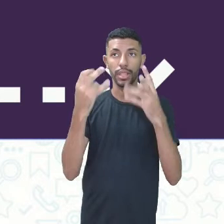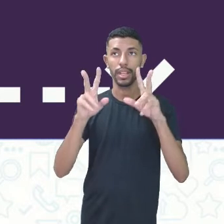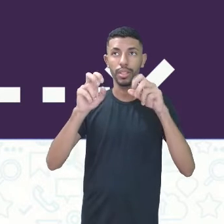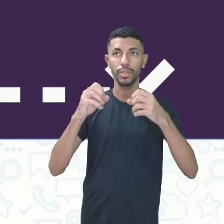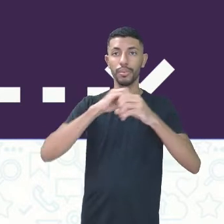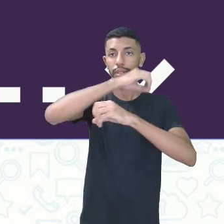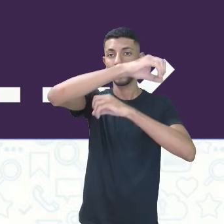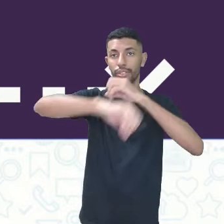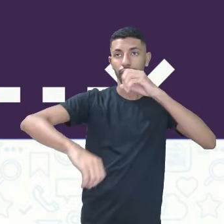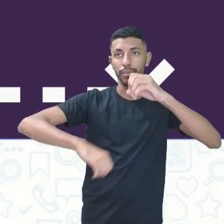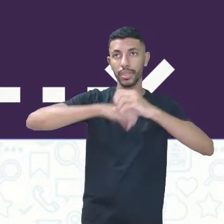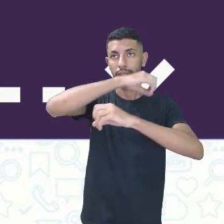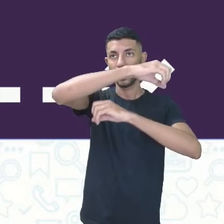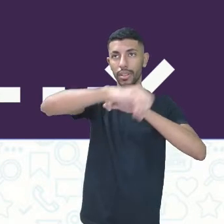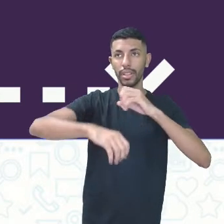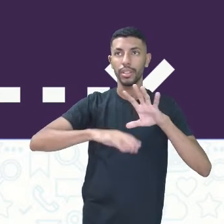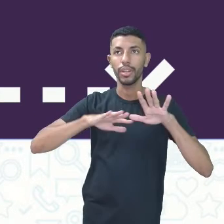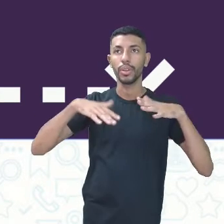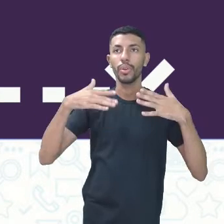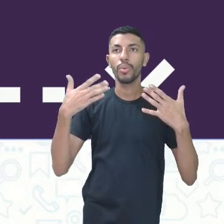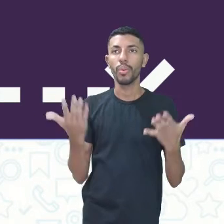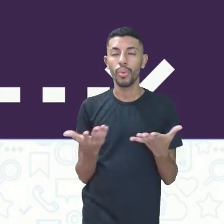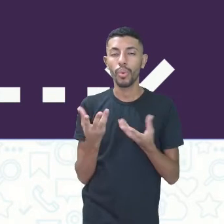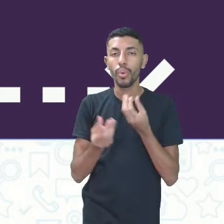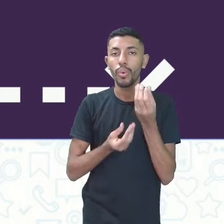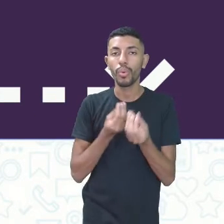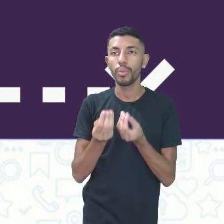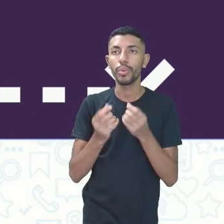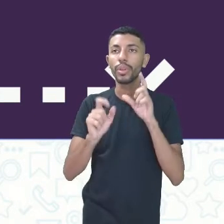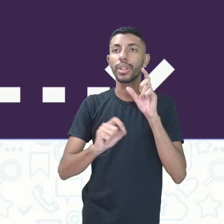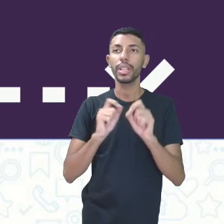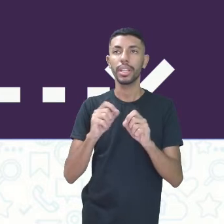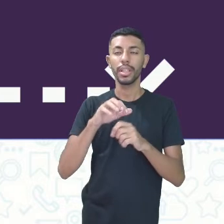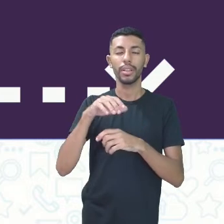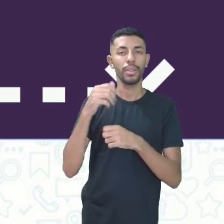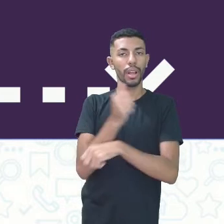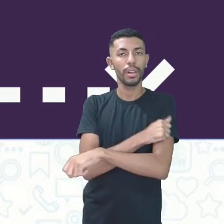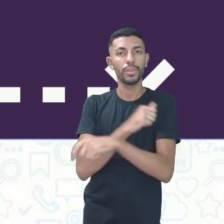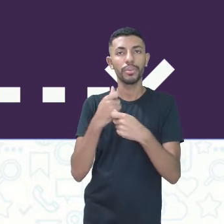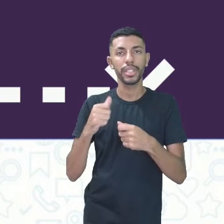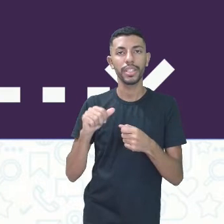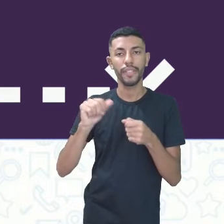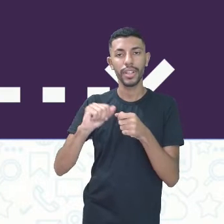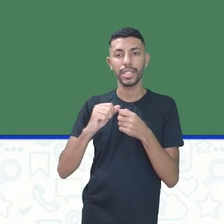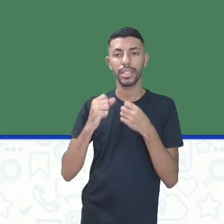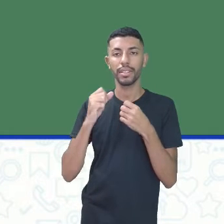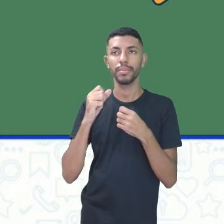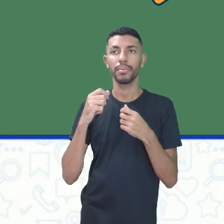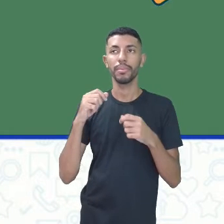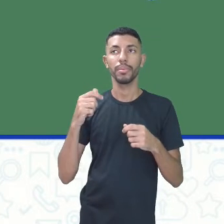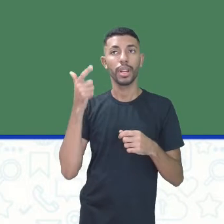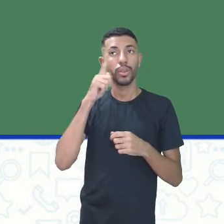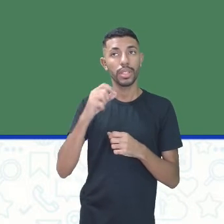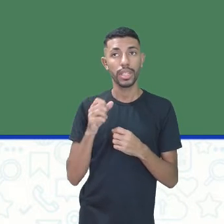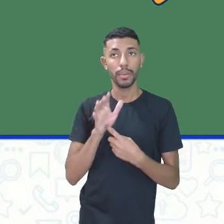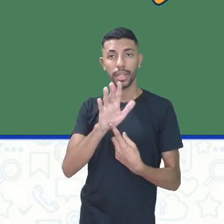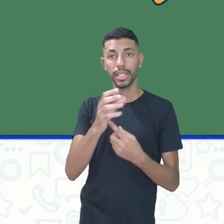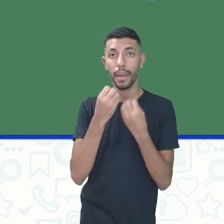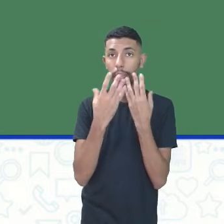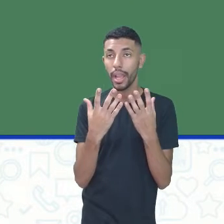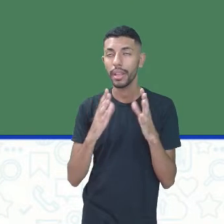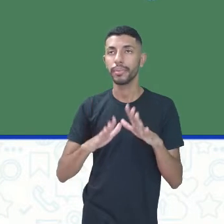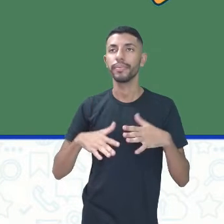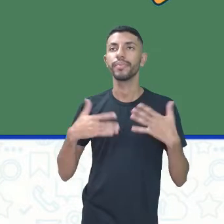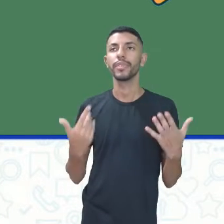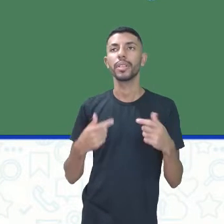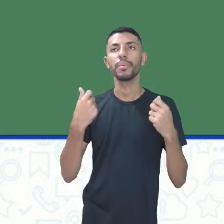solar. Quais os passos que Eduardo precisa trilhar para fazer bem a apresentação? A gente já conversou sobre isso, né?